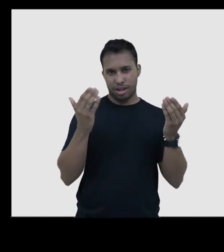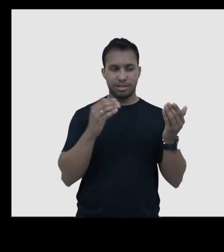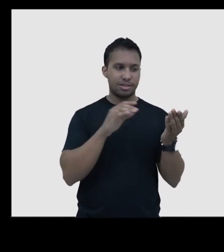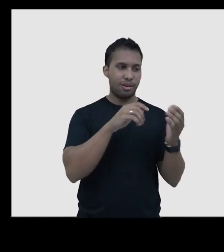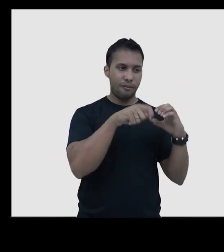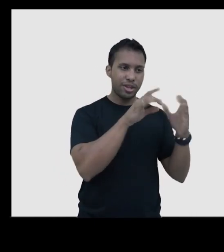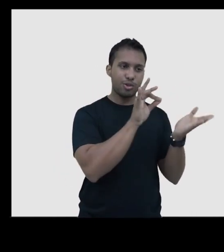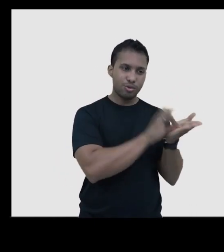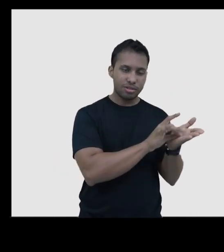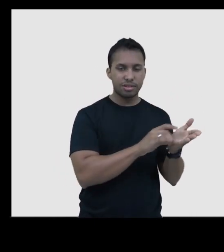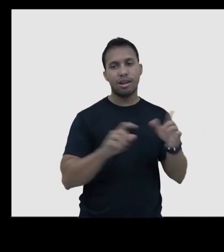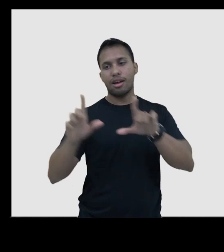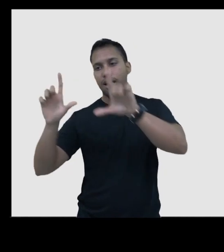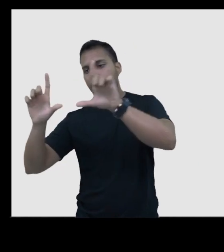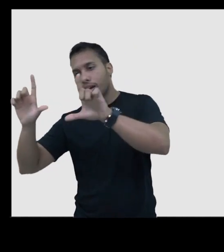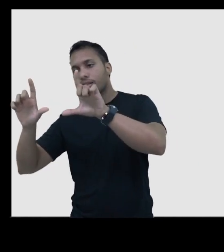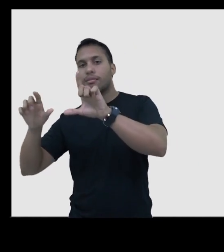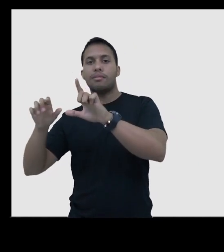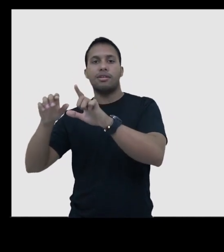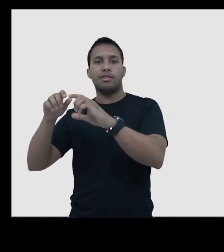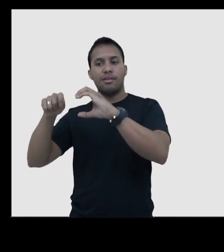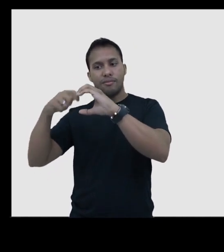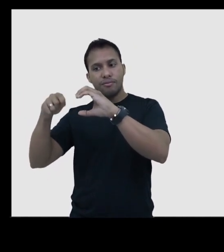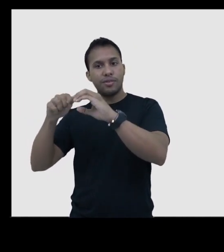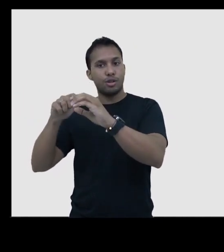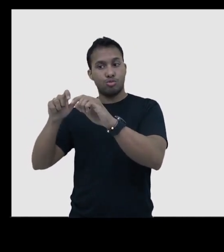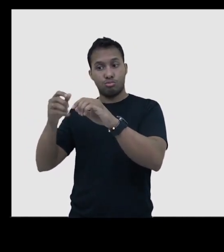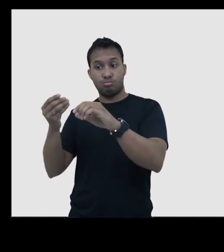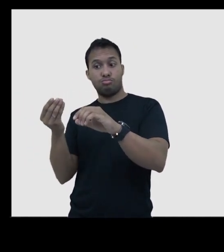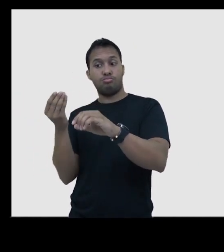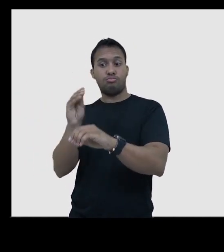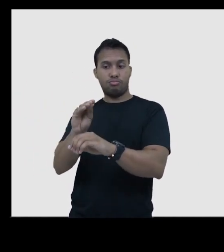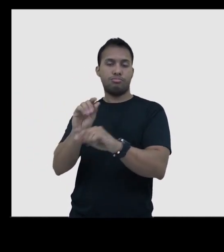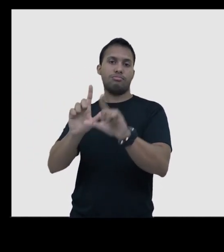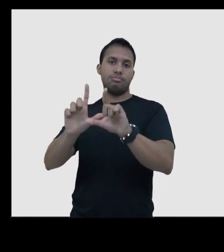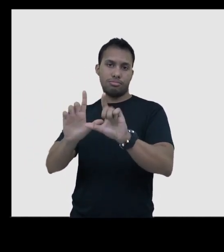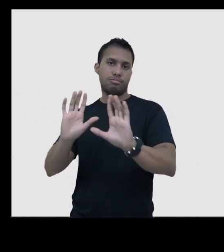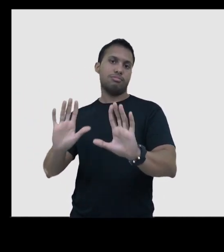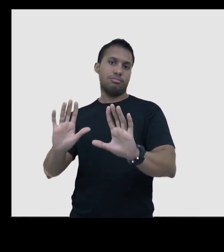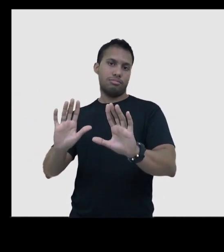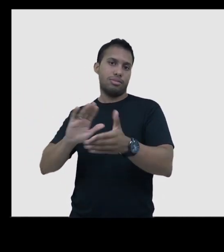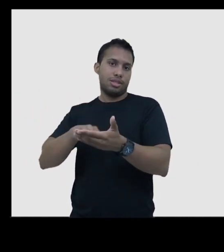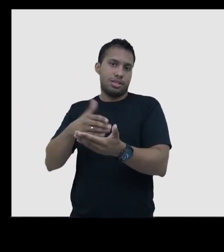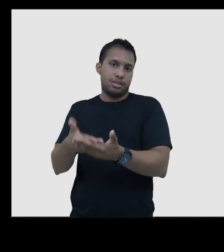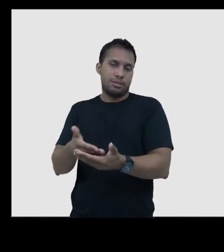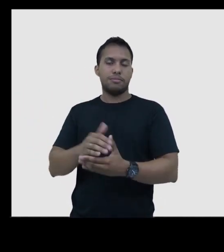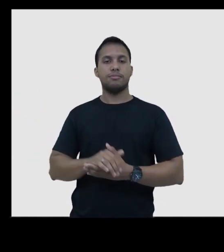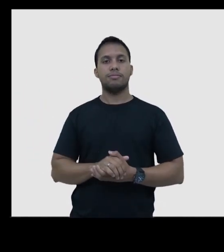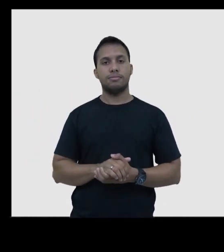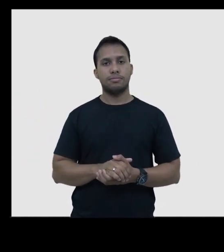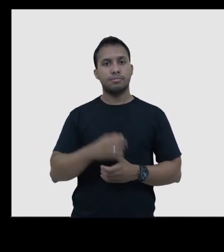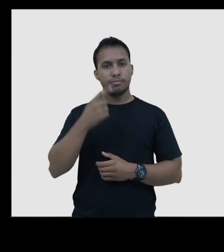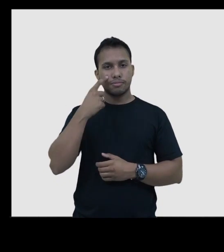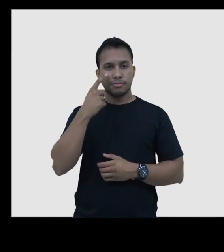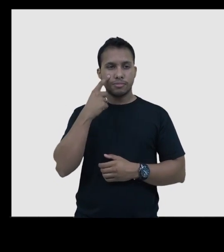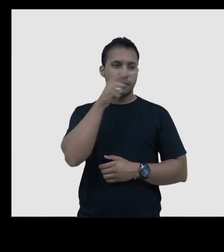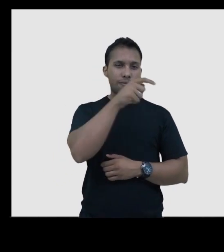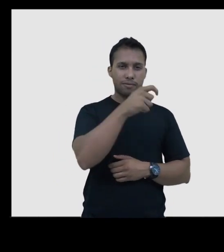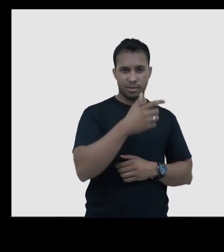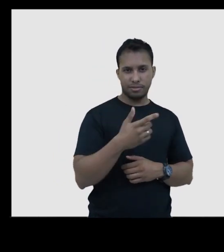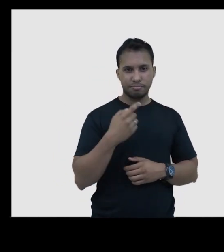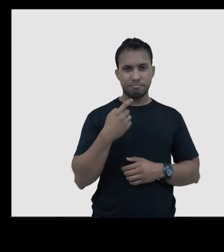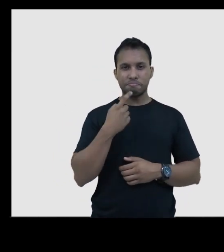né? Eu vou comparar, né, em relação um ao outro, o tamanho do vídeo, né, as dimensões, vou olhar a propriedade de um e do